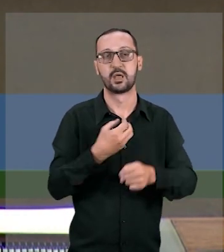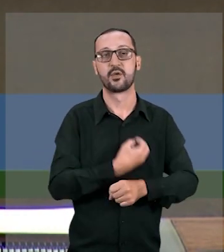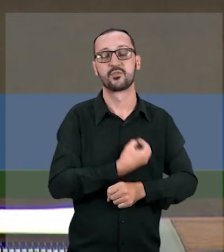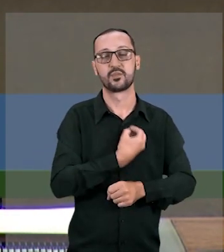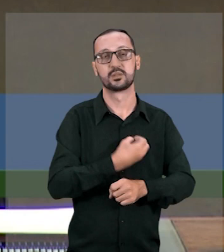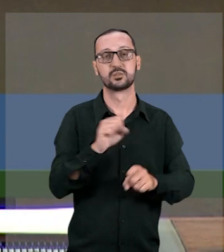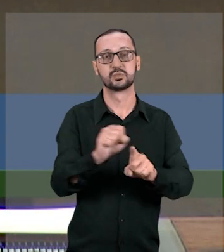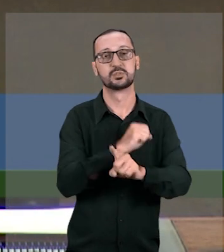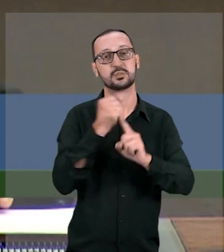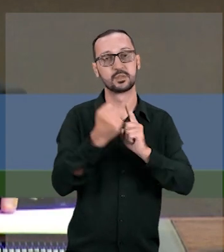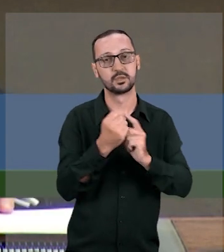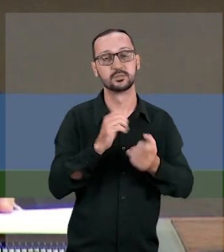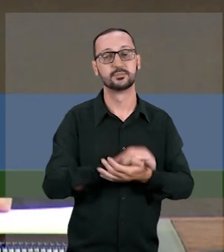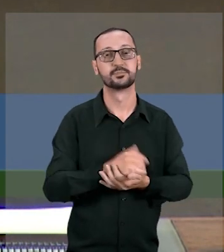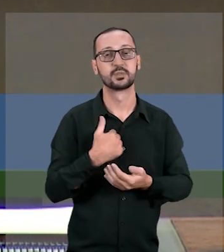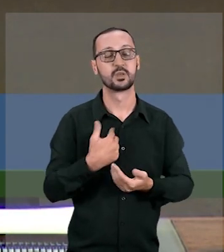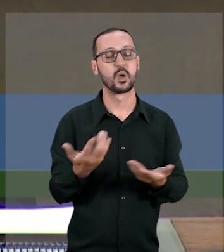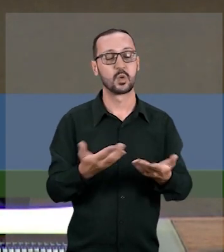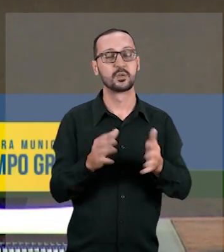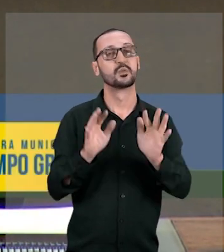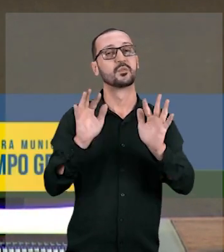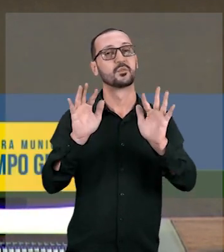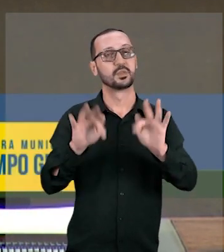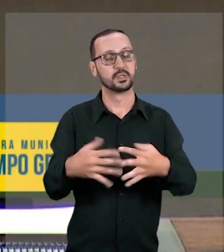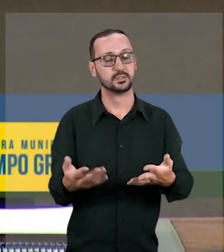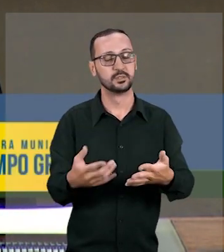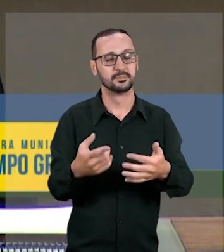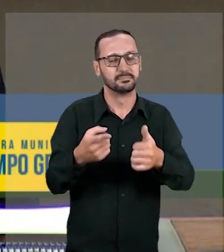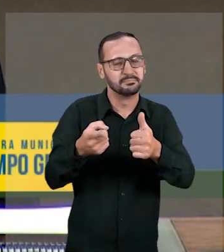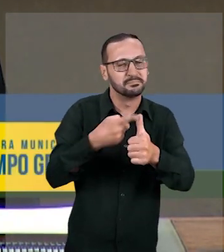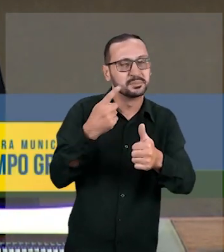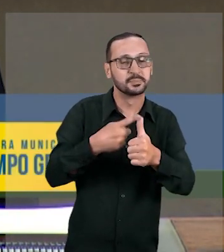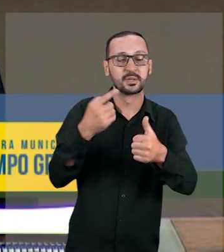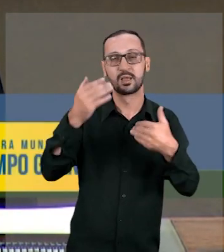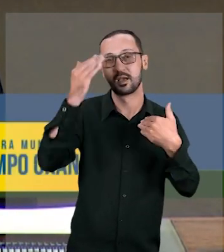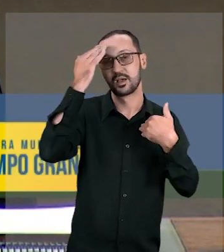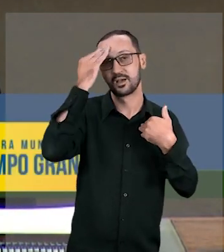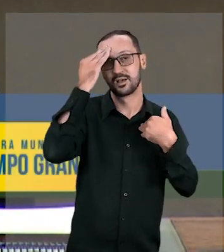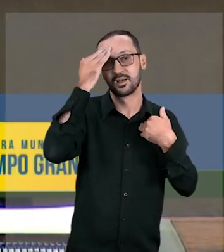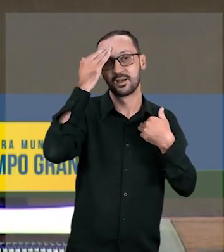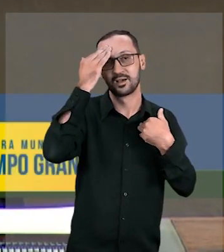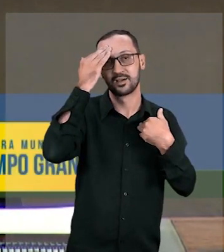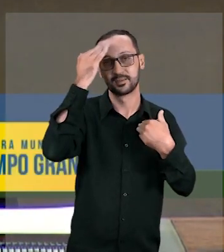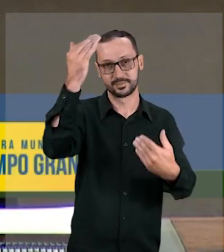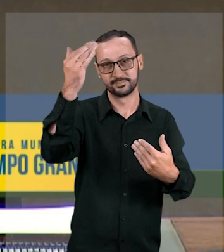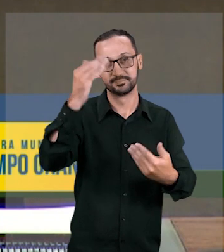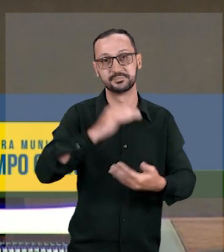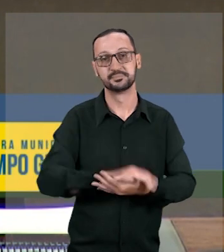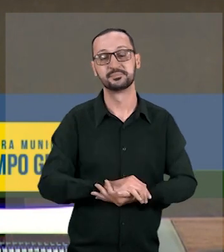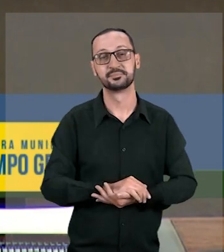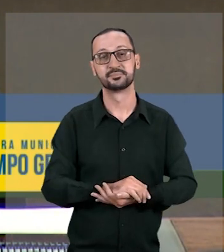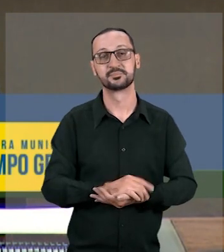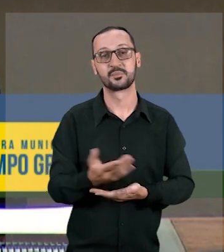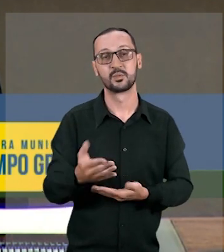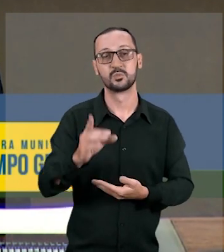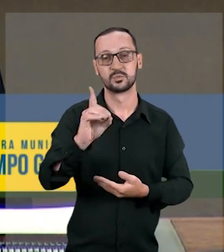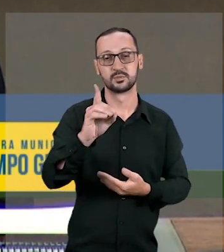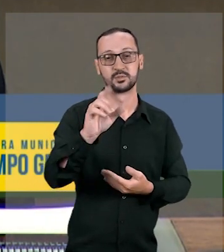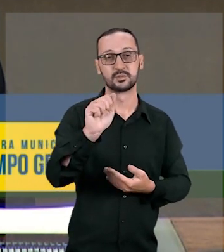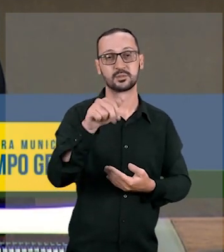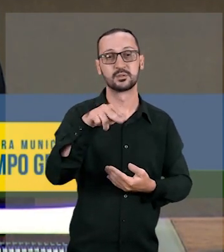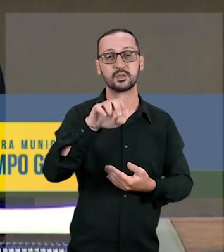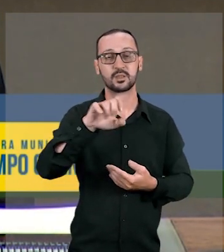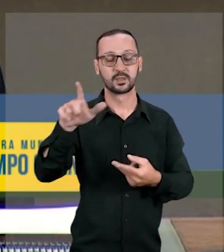em sociedade. Eu aqui termino, em primeiro lugar, agradecendo mais uma vez ao